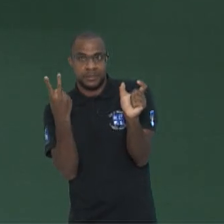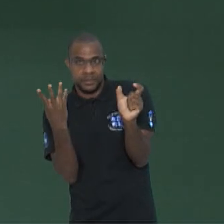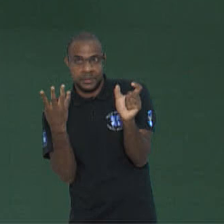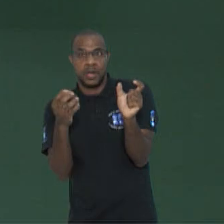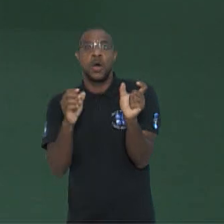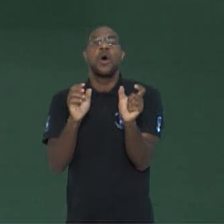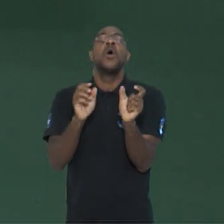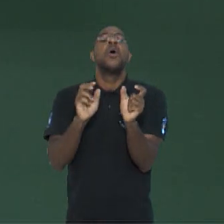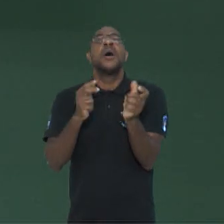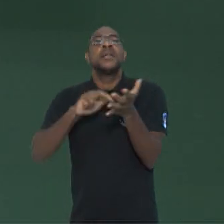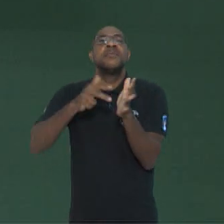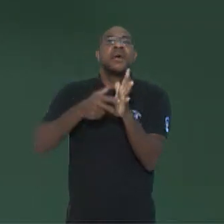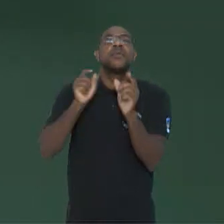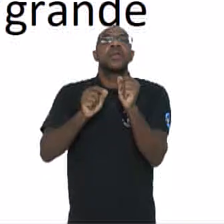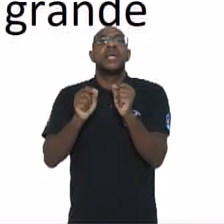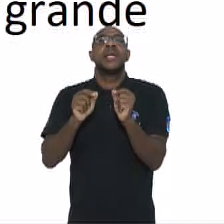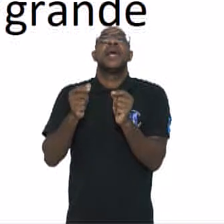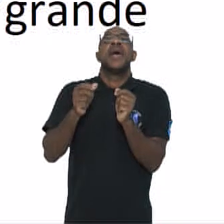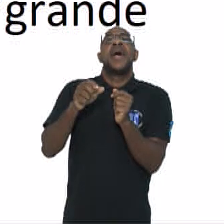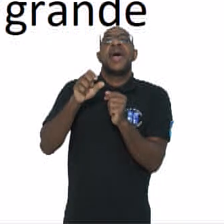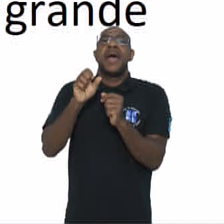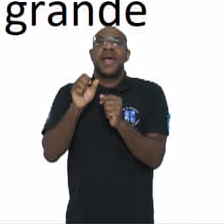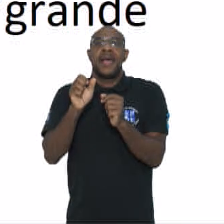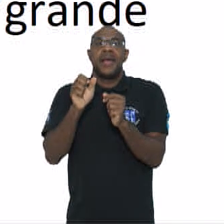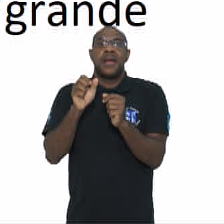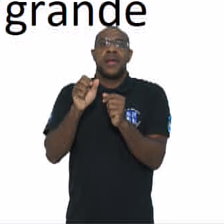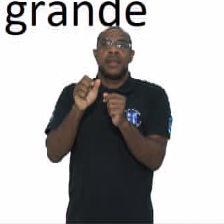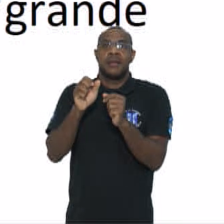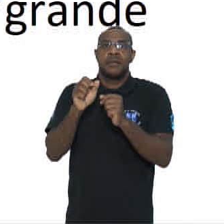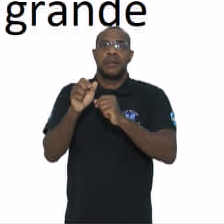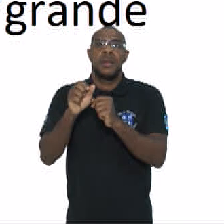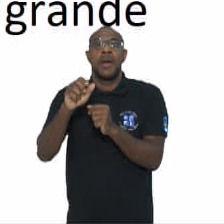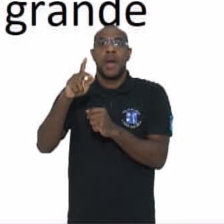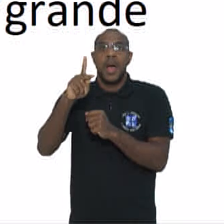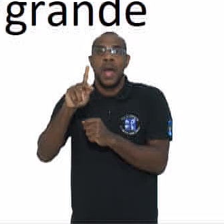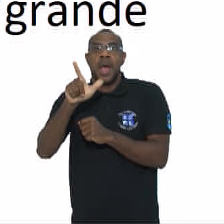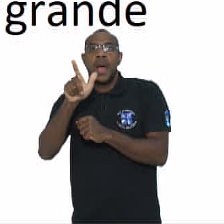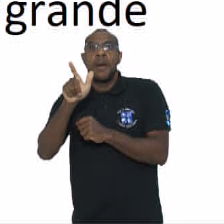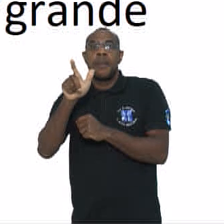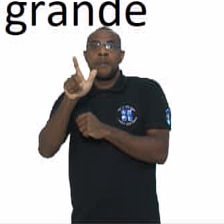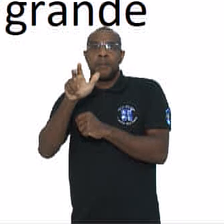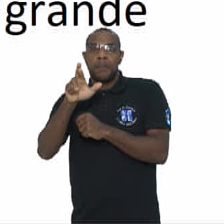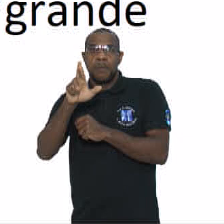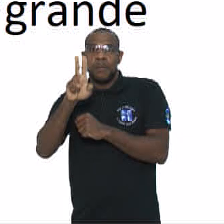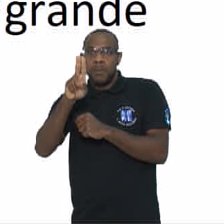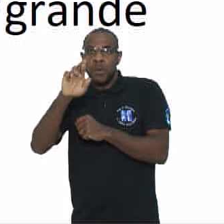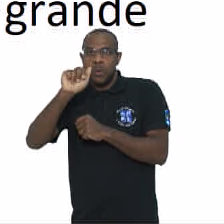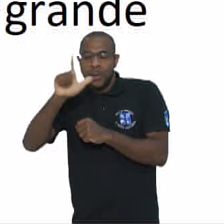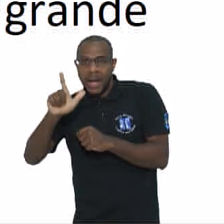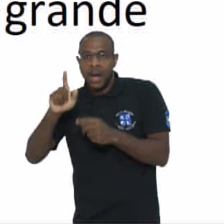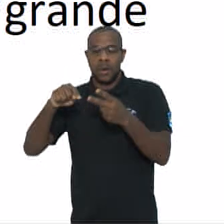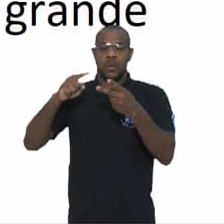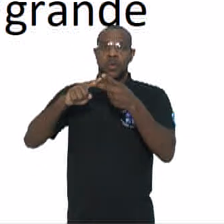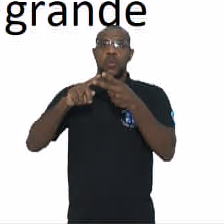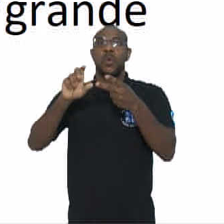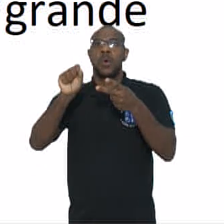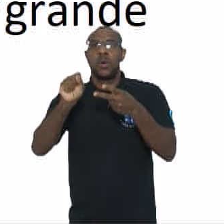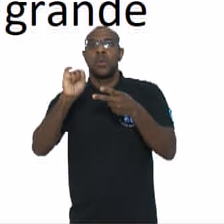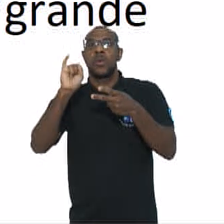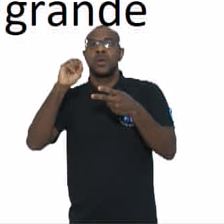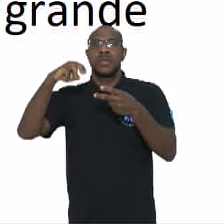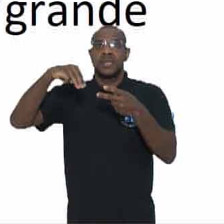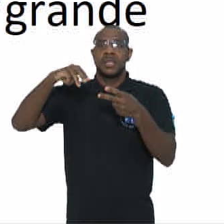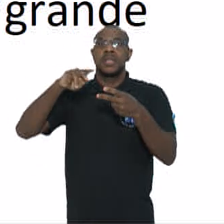e plural, e em pessoa, então sempre primeira, segunda ou terceira pessoa, né? Então a gente sempre vai falar